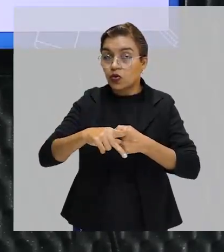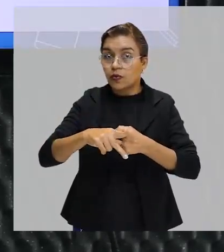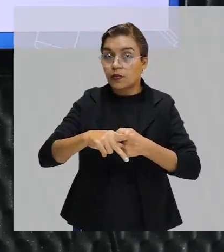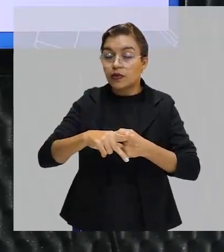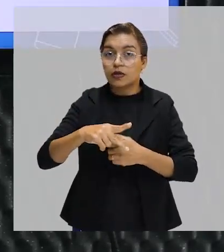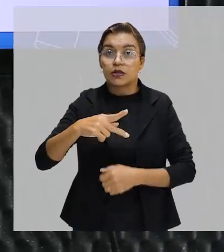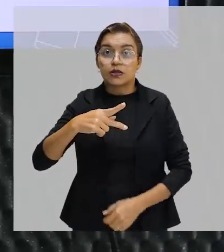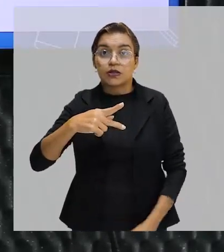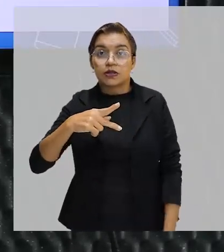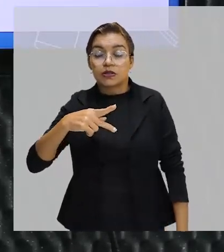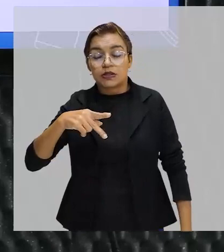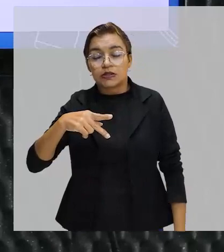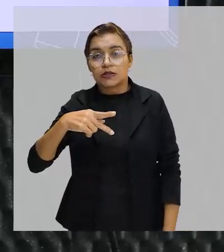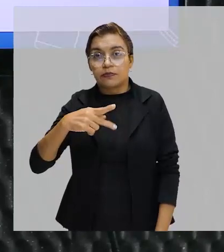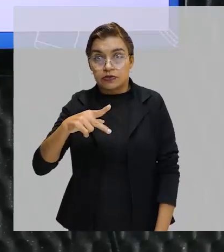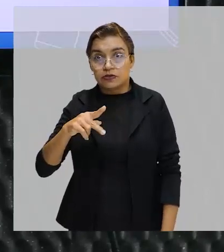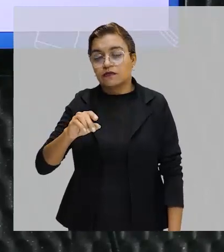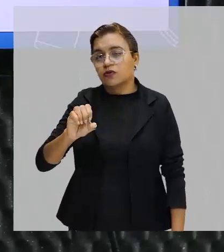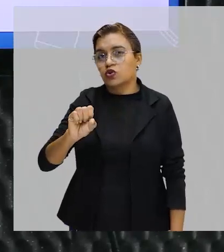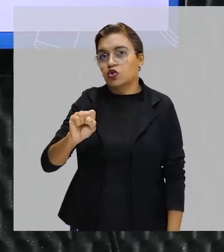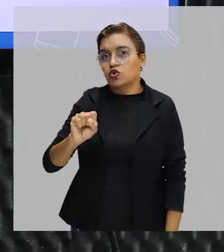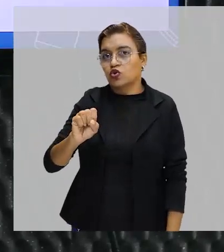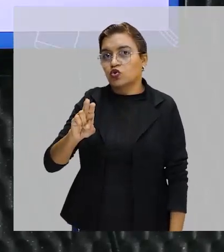estiverem redigindo o texto de vocês.